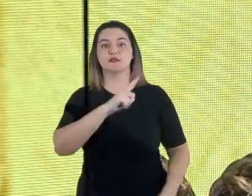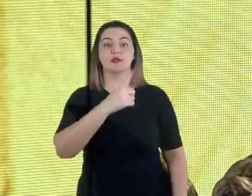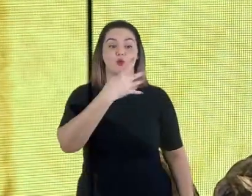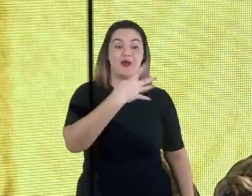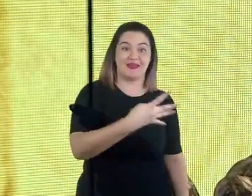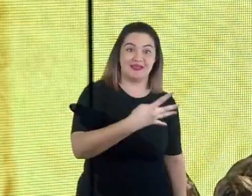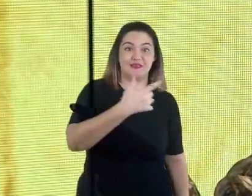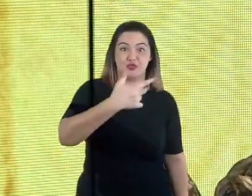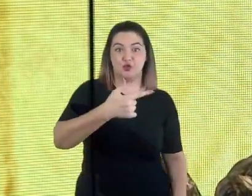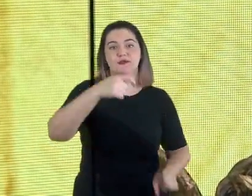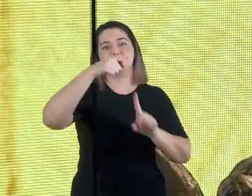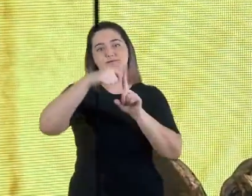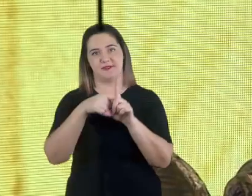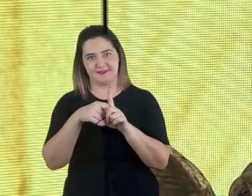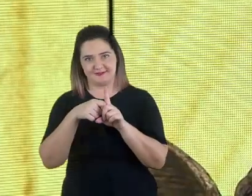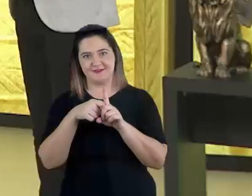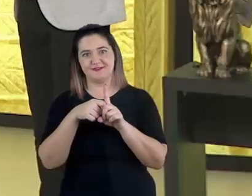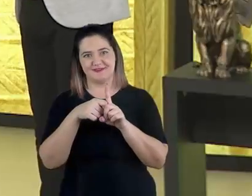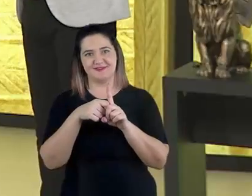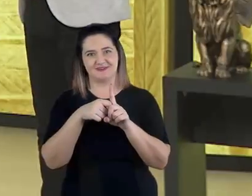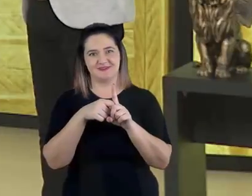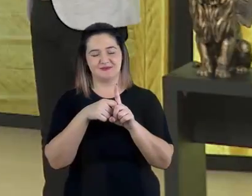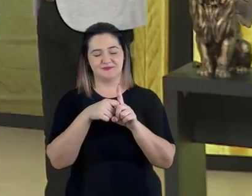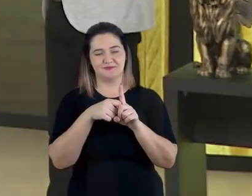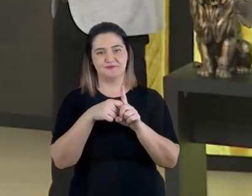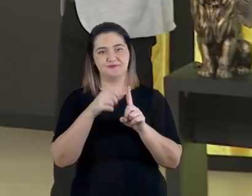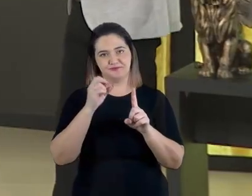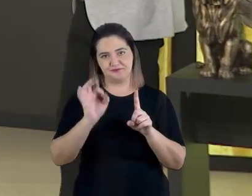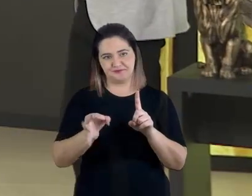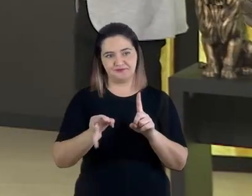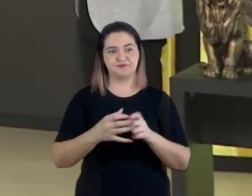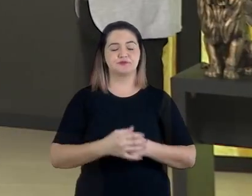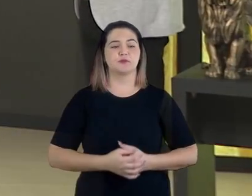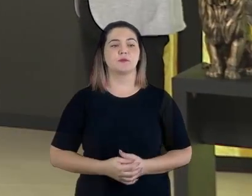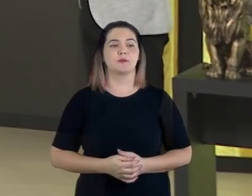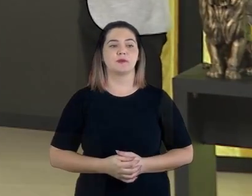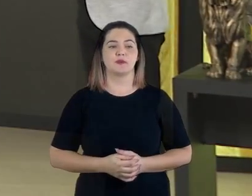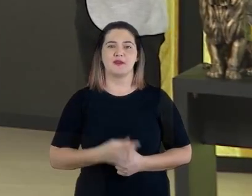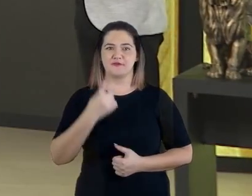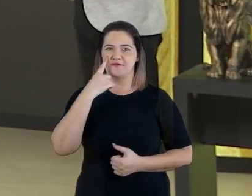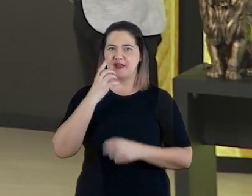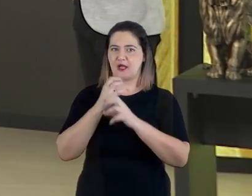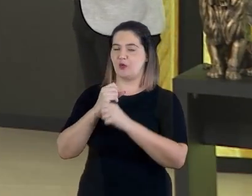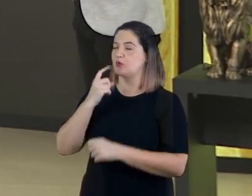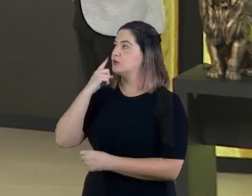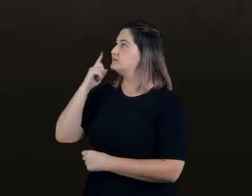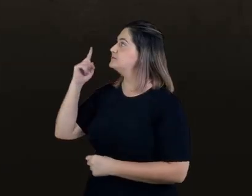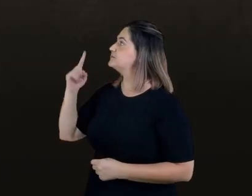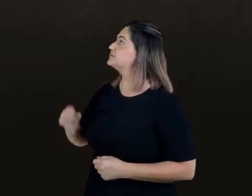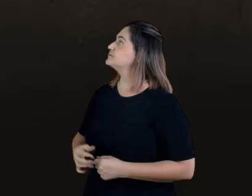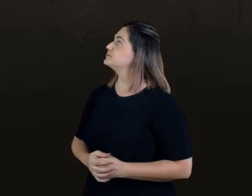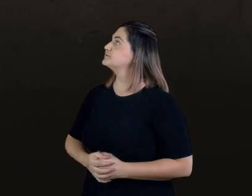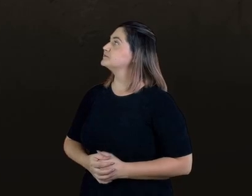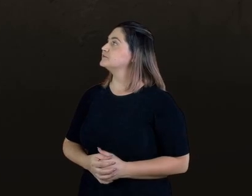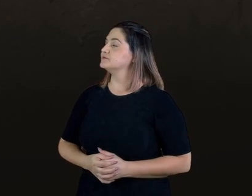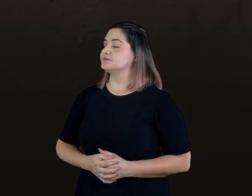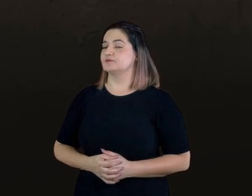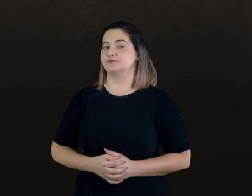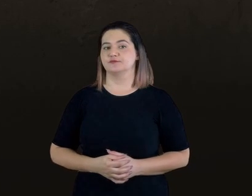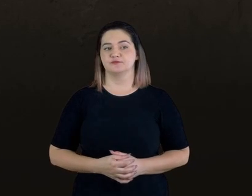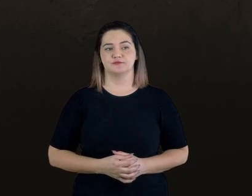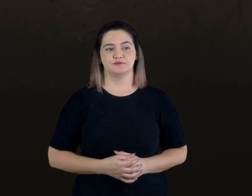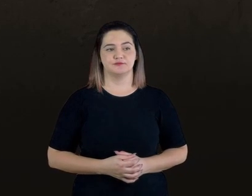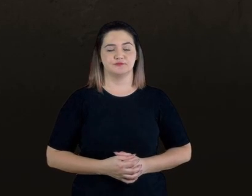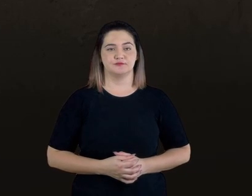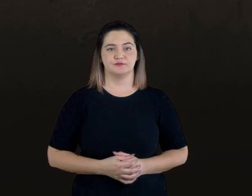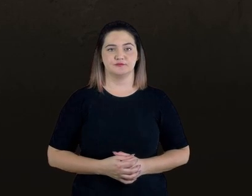42 meses. Agora, veja aqui na tela a conta que a gente pode fazer. 42 meses. Cada ano tendo